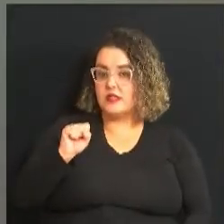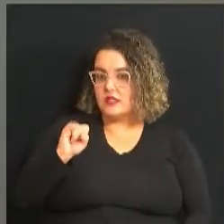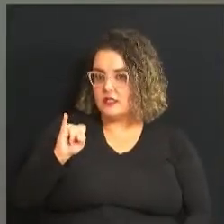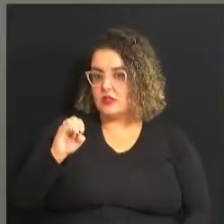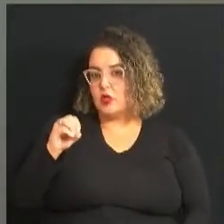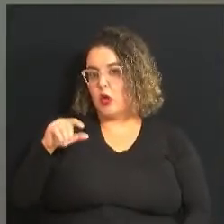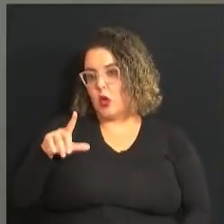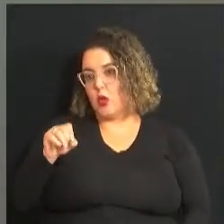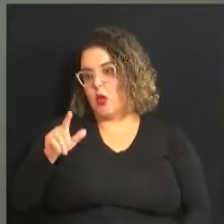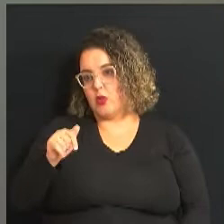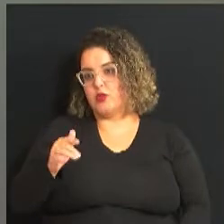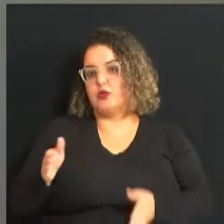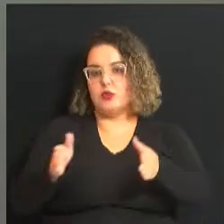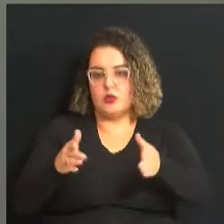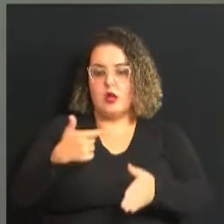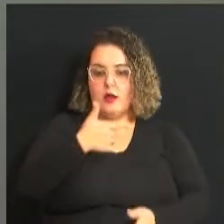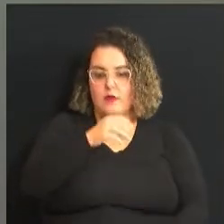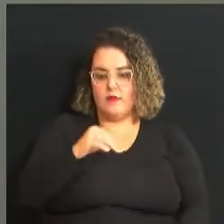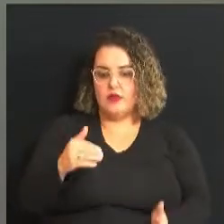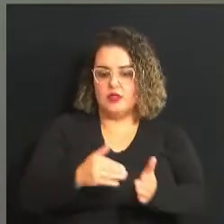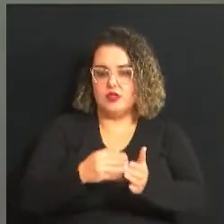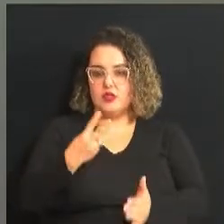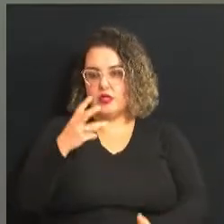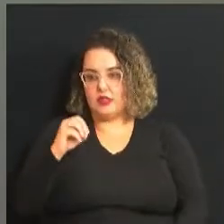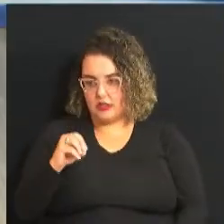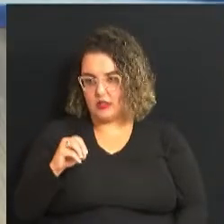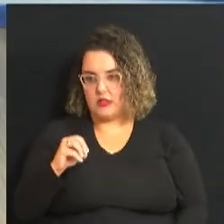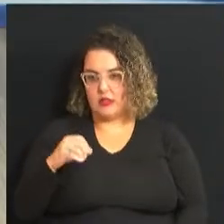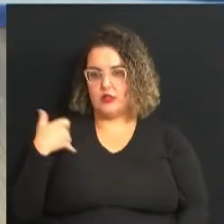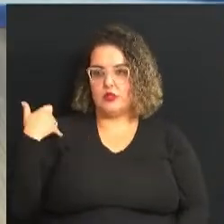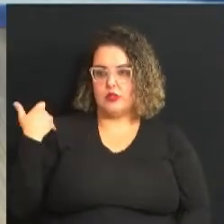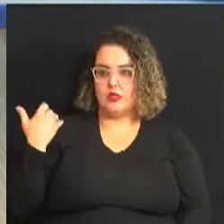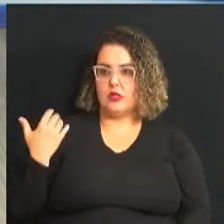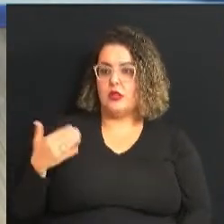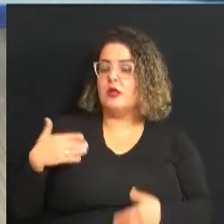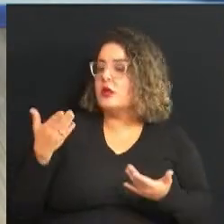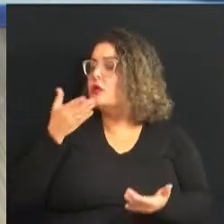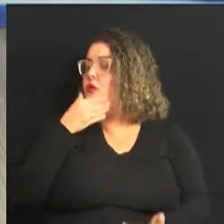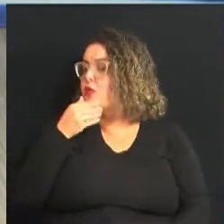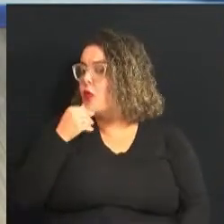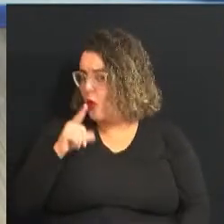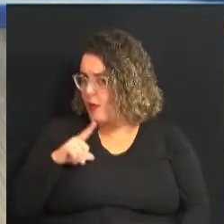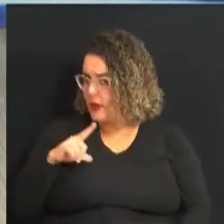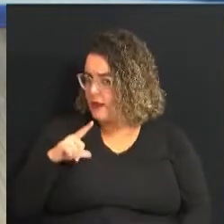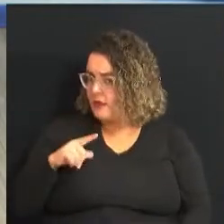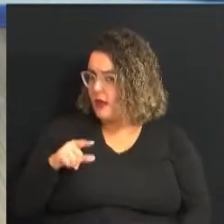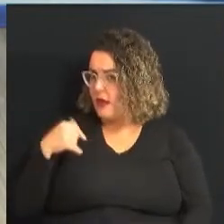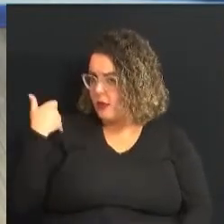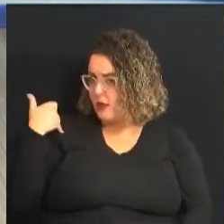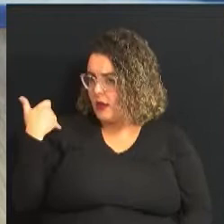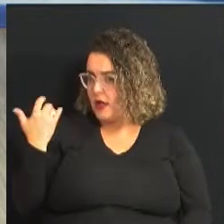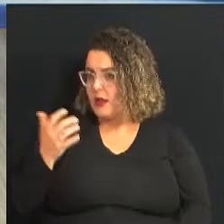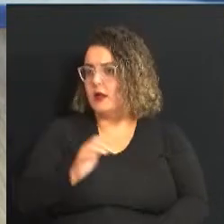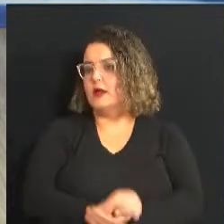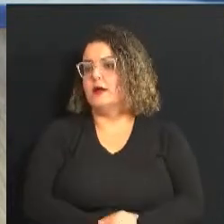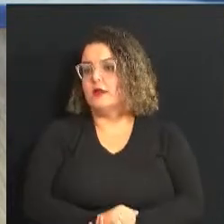para engravidar seria entre 20 e 30 Doutor, e anos de o idade. homem também tem uma idade aí?